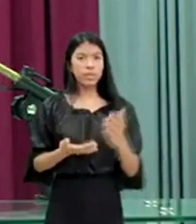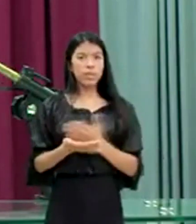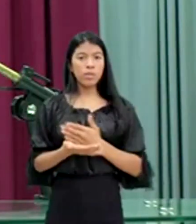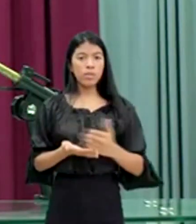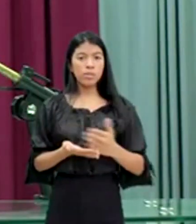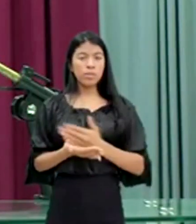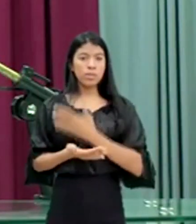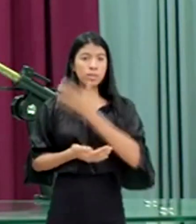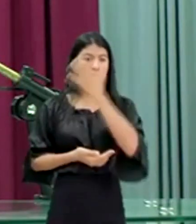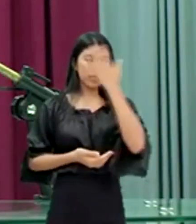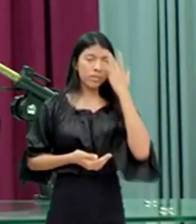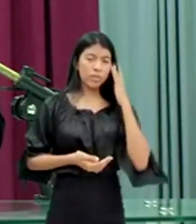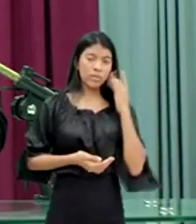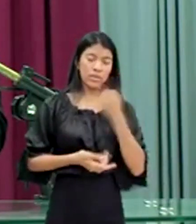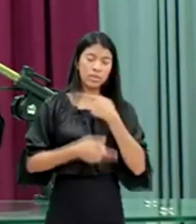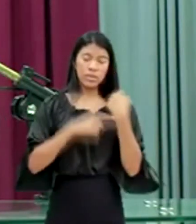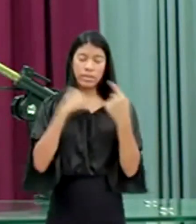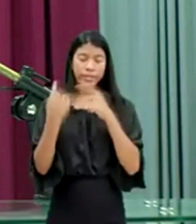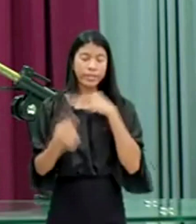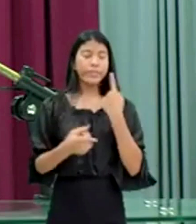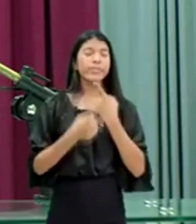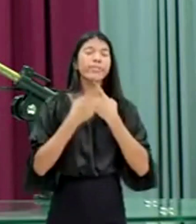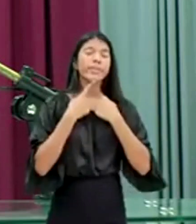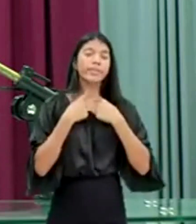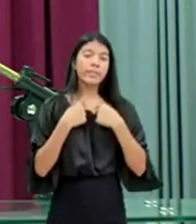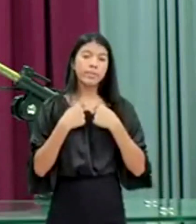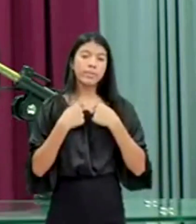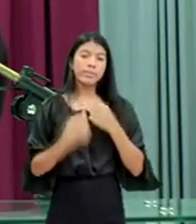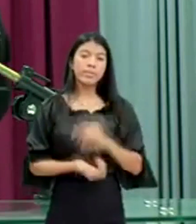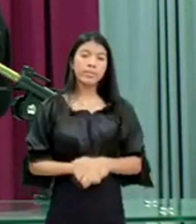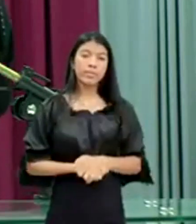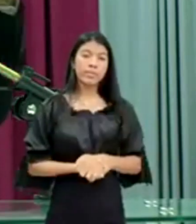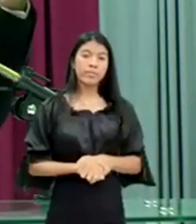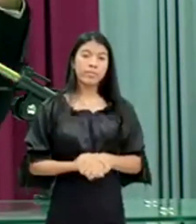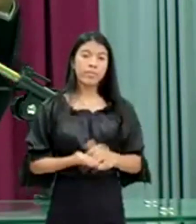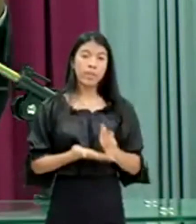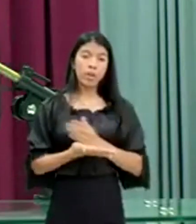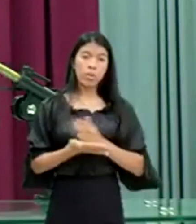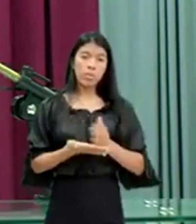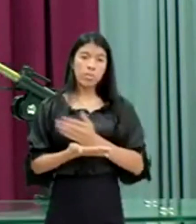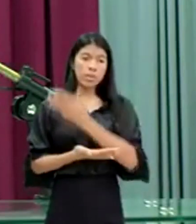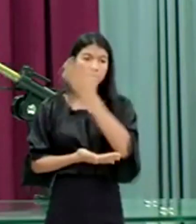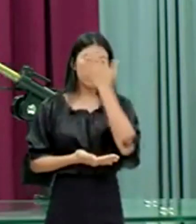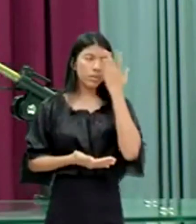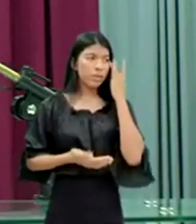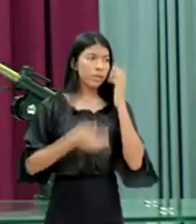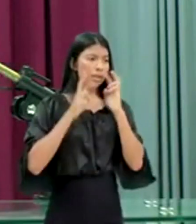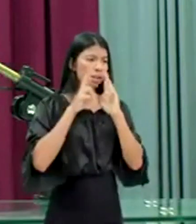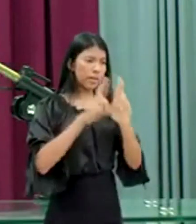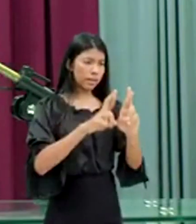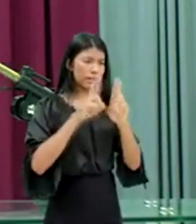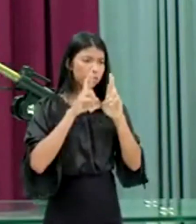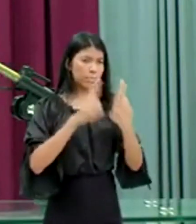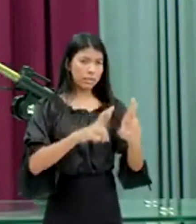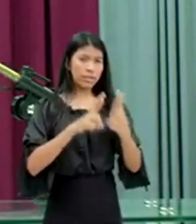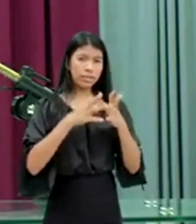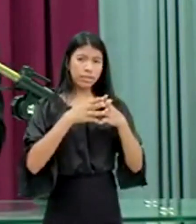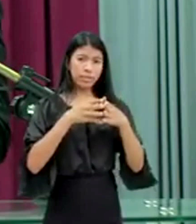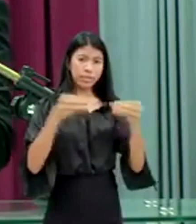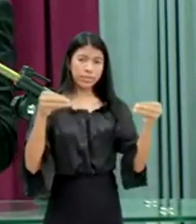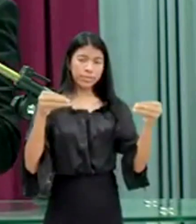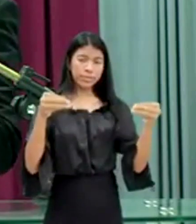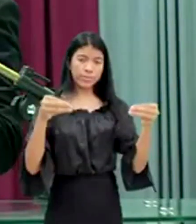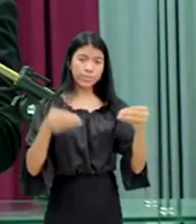de morrer, algumas pessoas que não veem mais esperança nenhuma, algumas pessoas